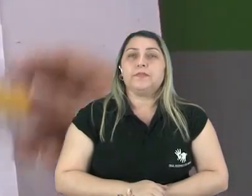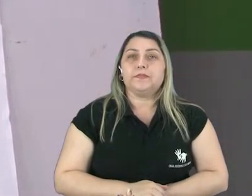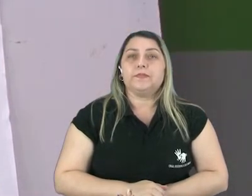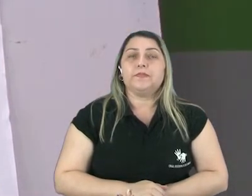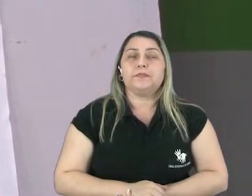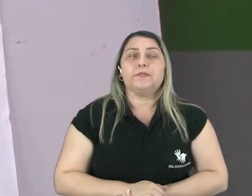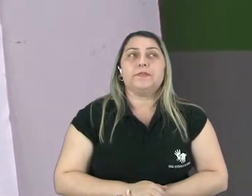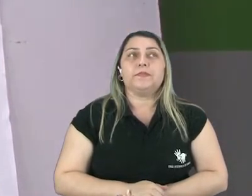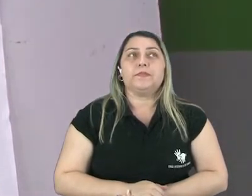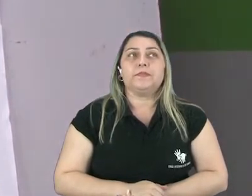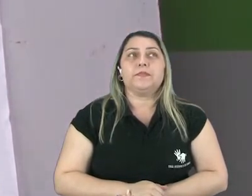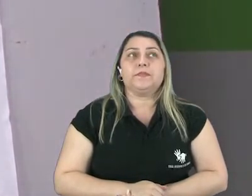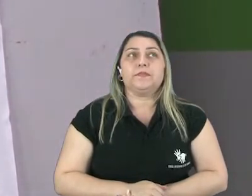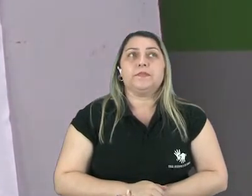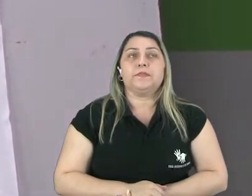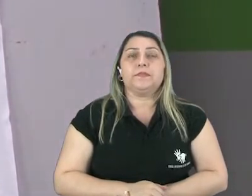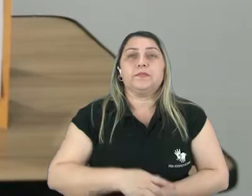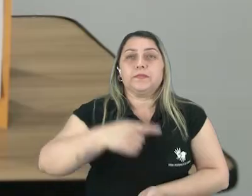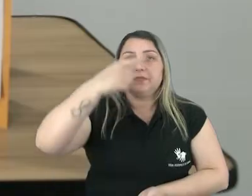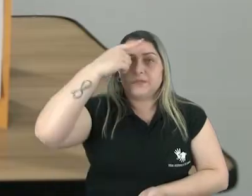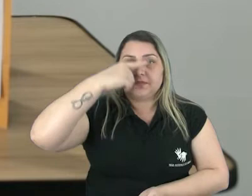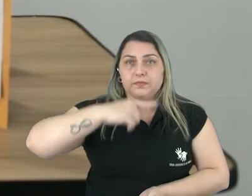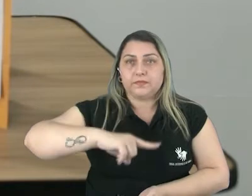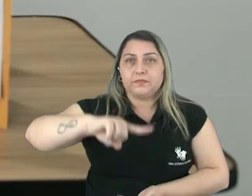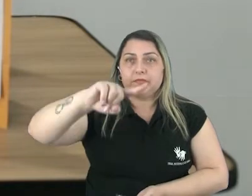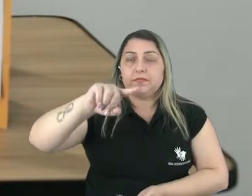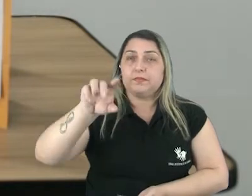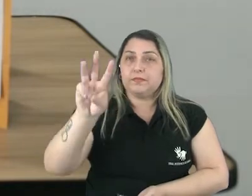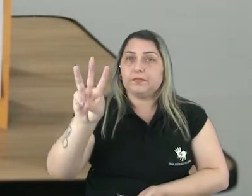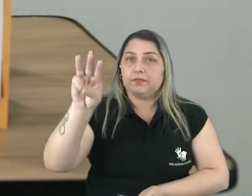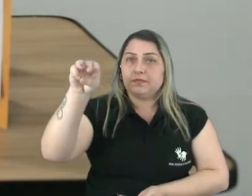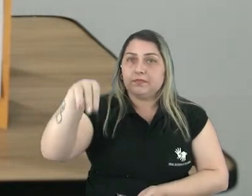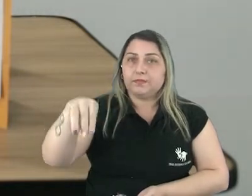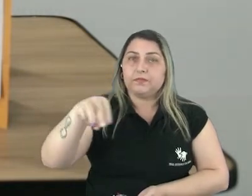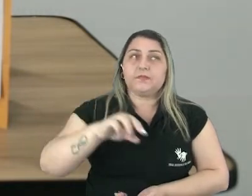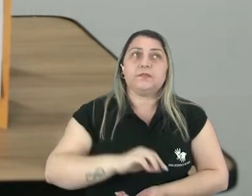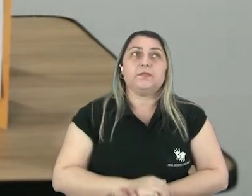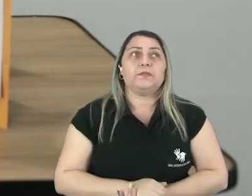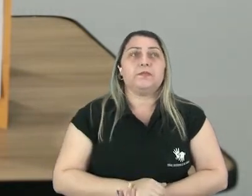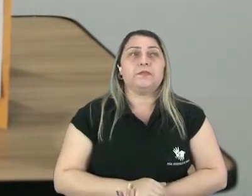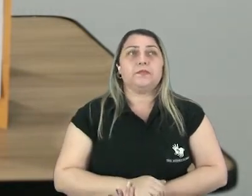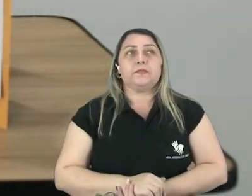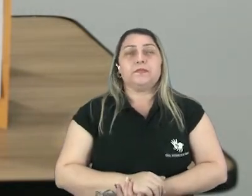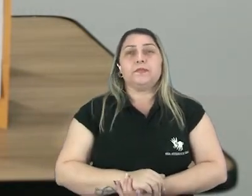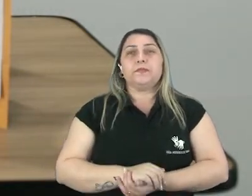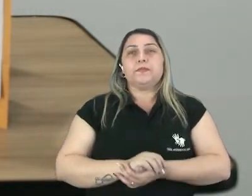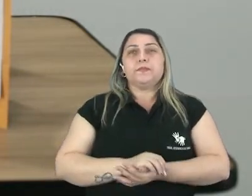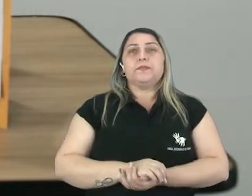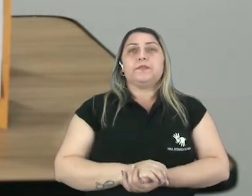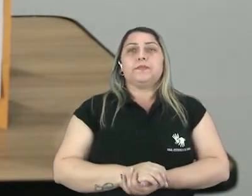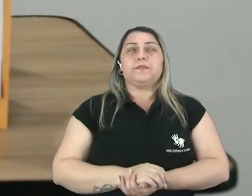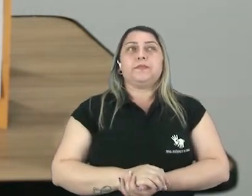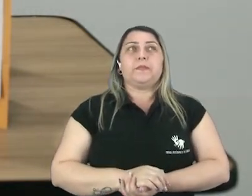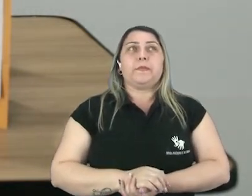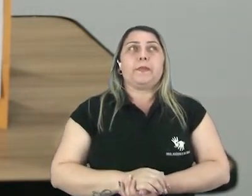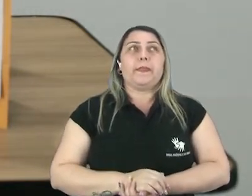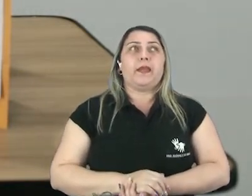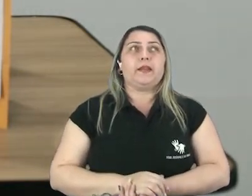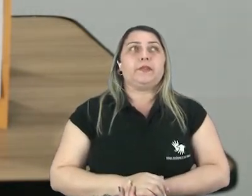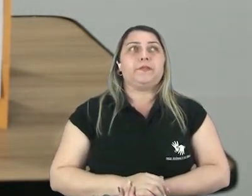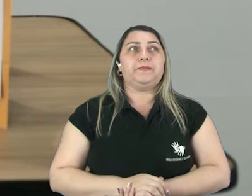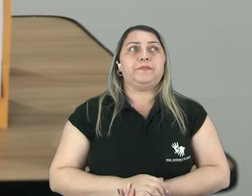metros. Então, o elefante está medindo nesta imagem